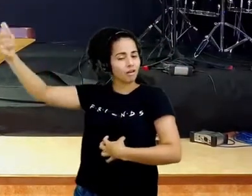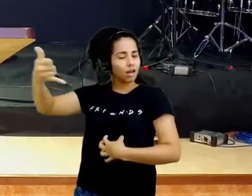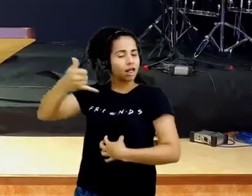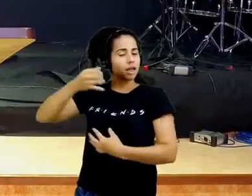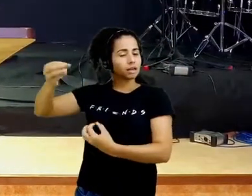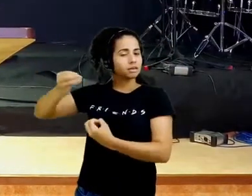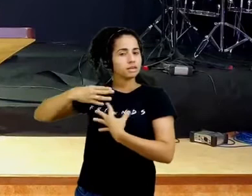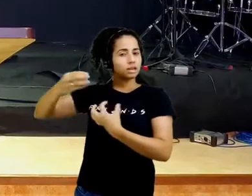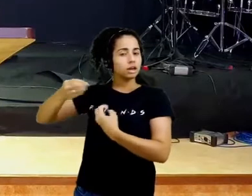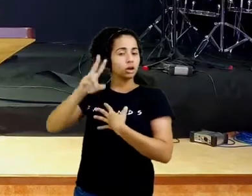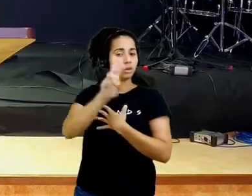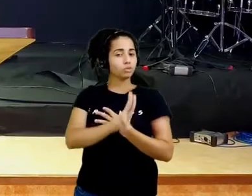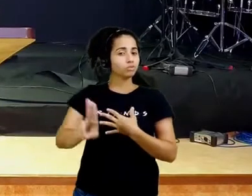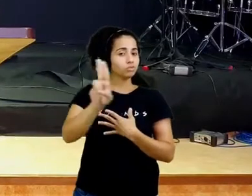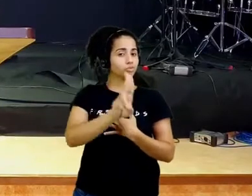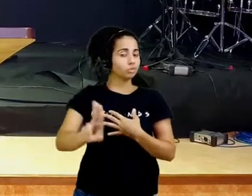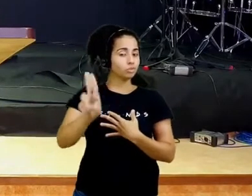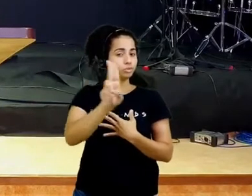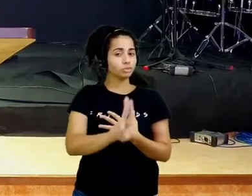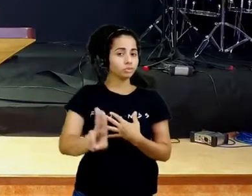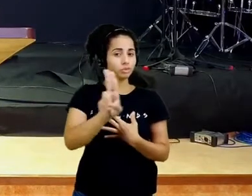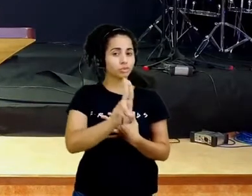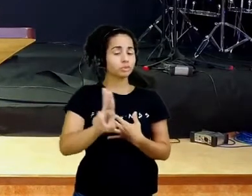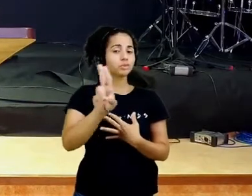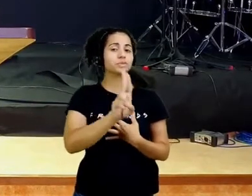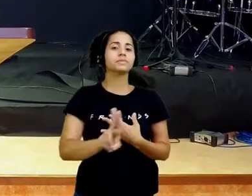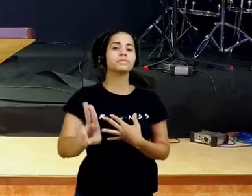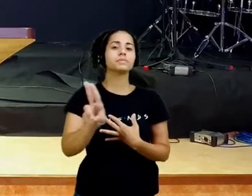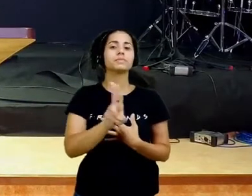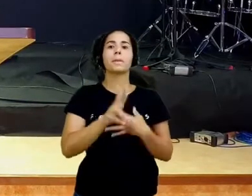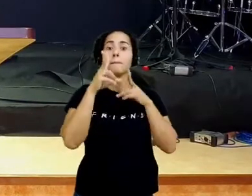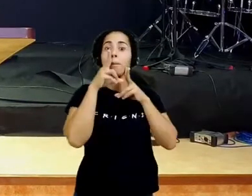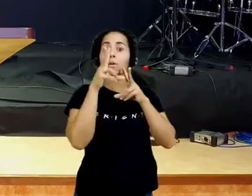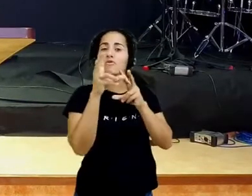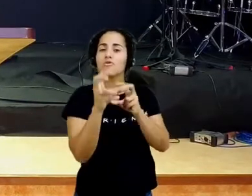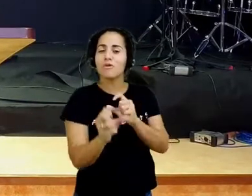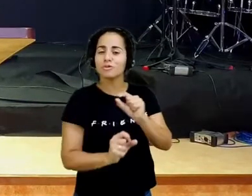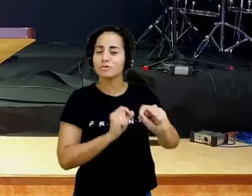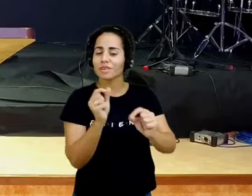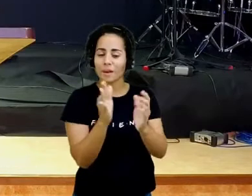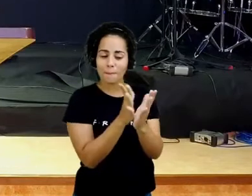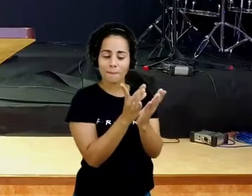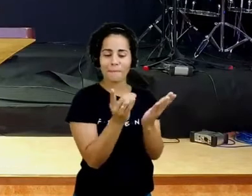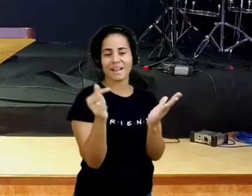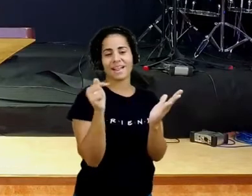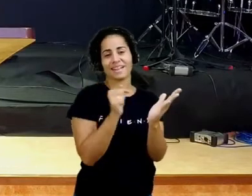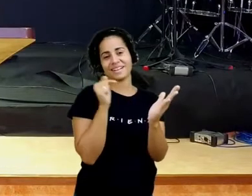de nós, através da sua maravilhosa e poderosa palavra do